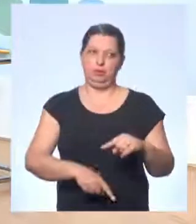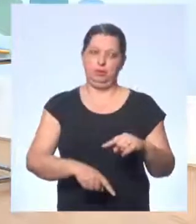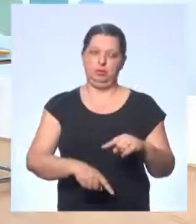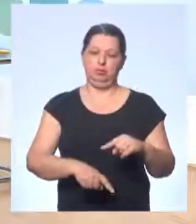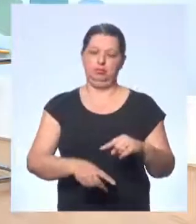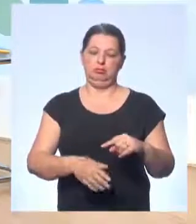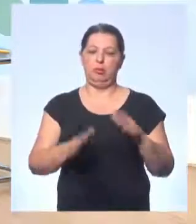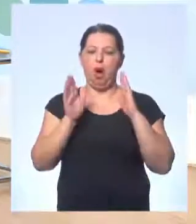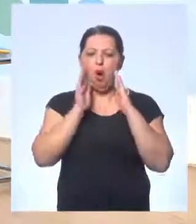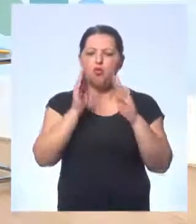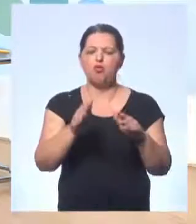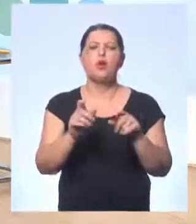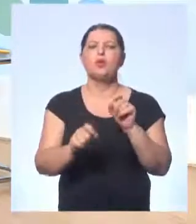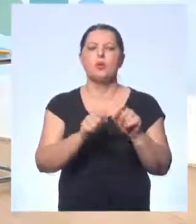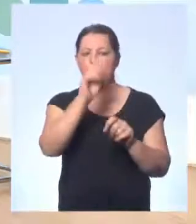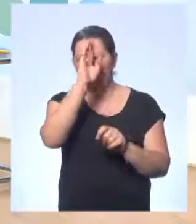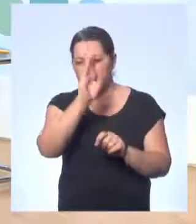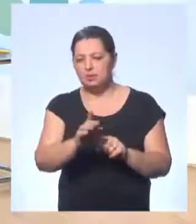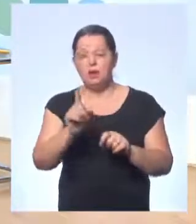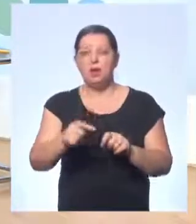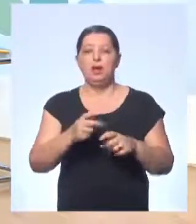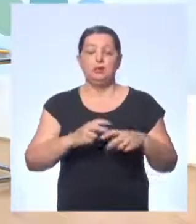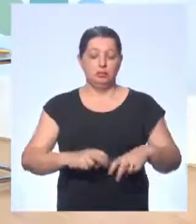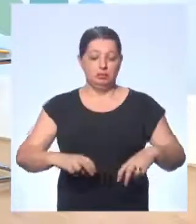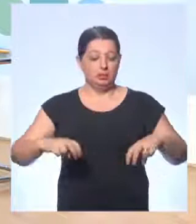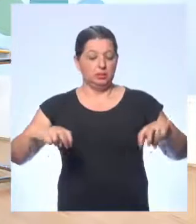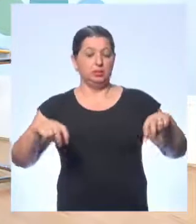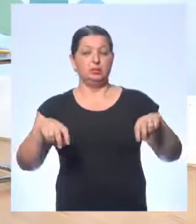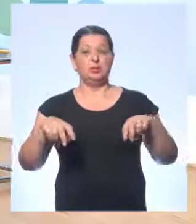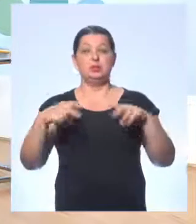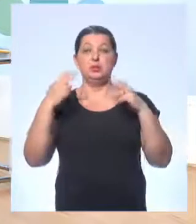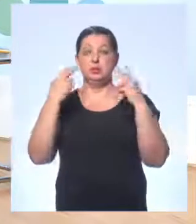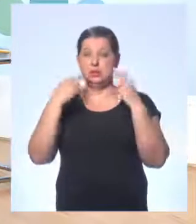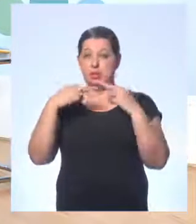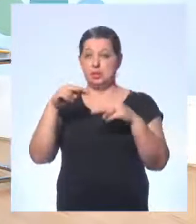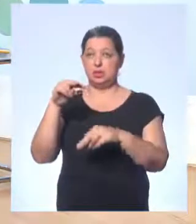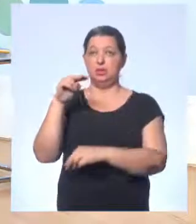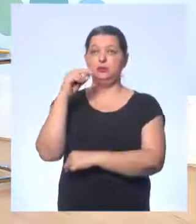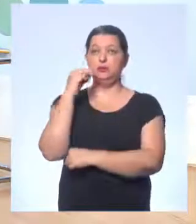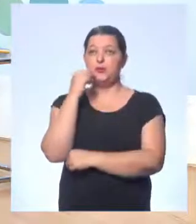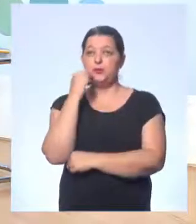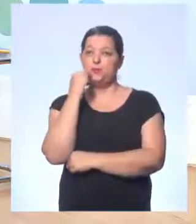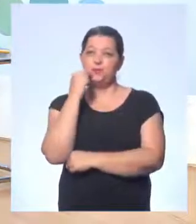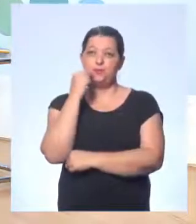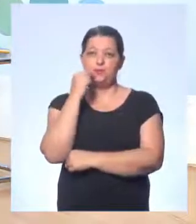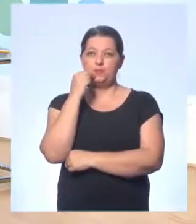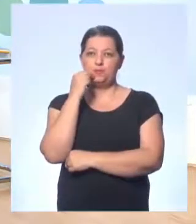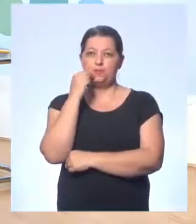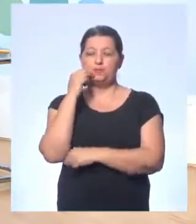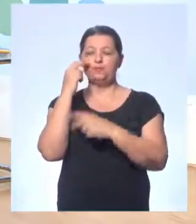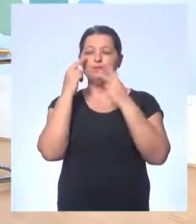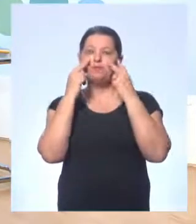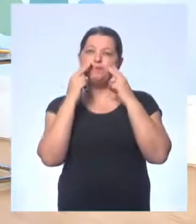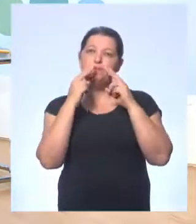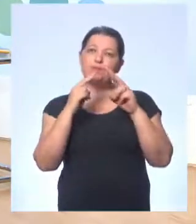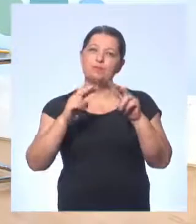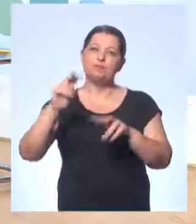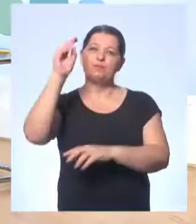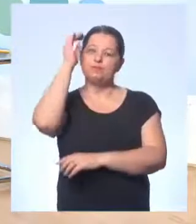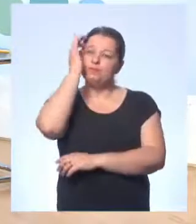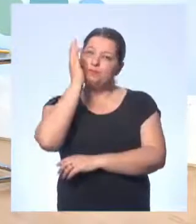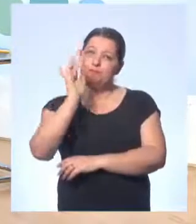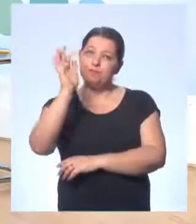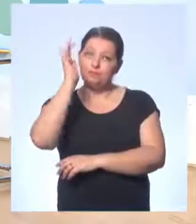música é uma coisa que você tem que sentar e ouvir e supostamente contemplar. Sim. Esse